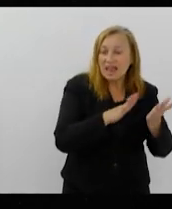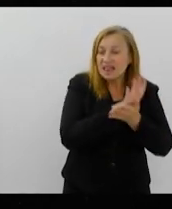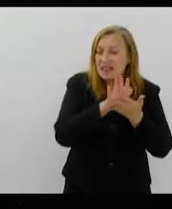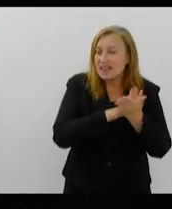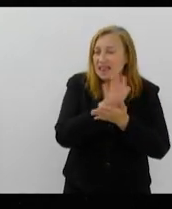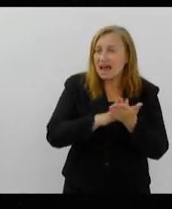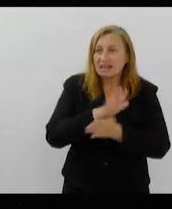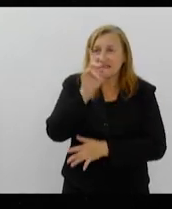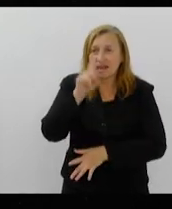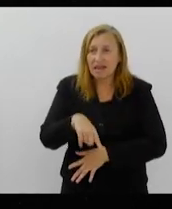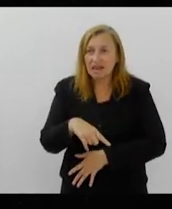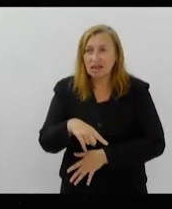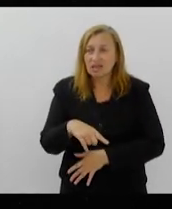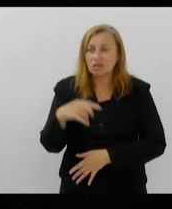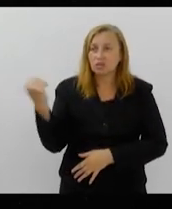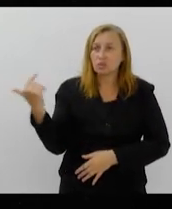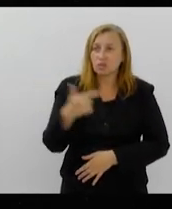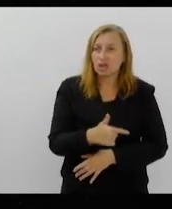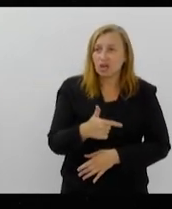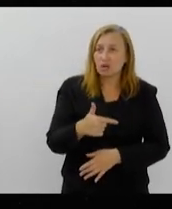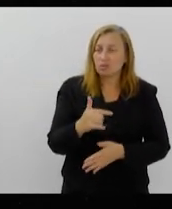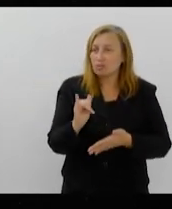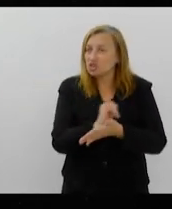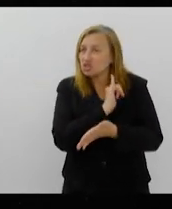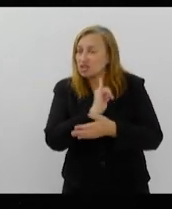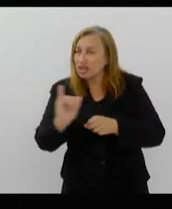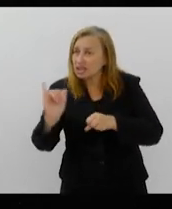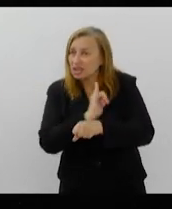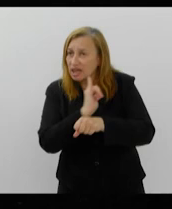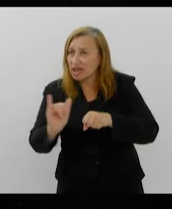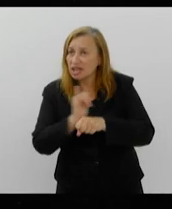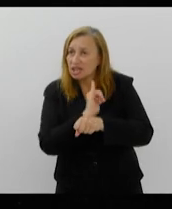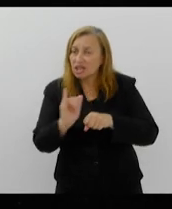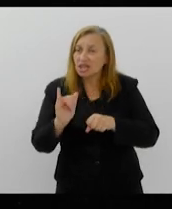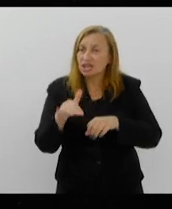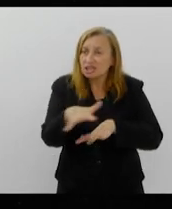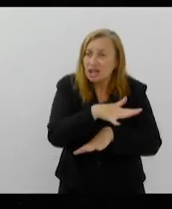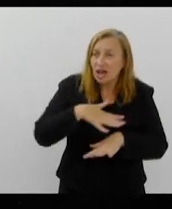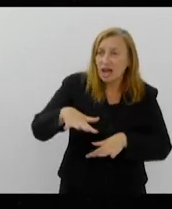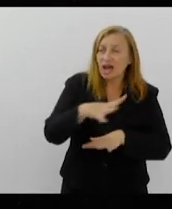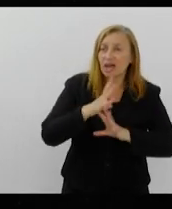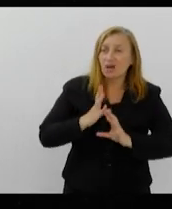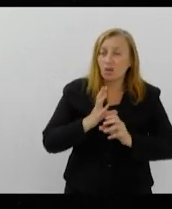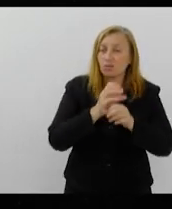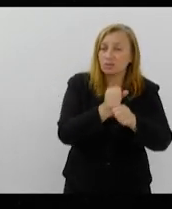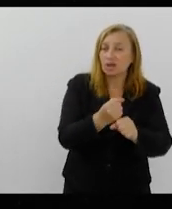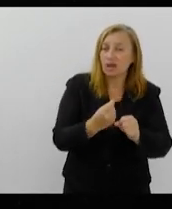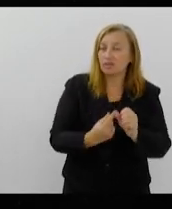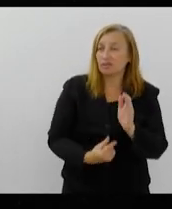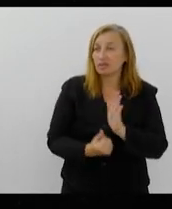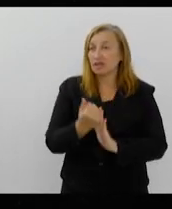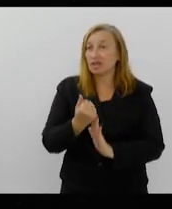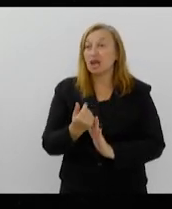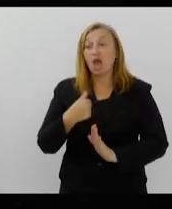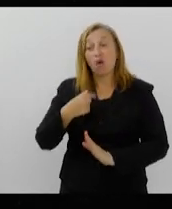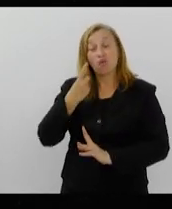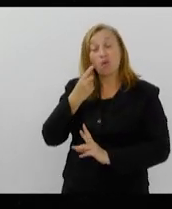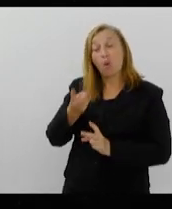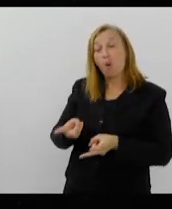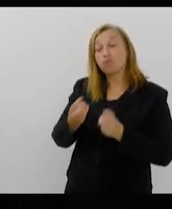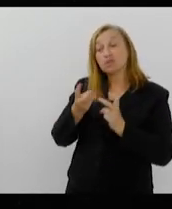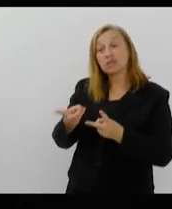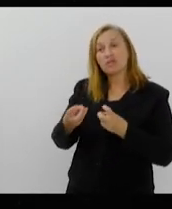mais é do que uma maquiagem, né, na área contábil e financeira. E aí eu fui